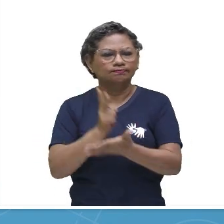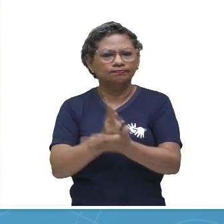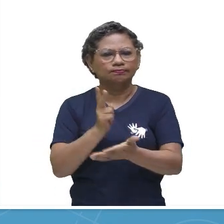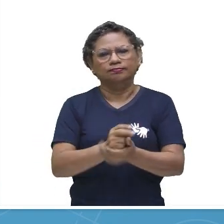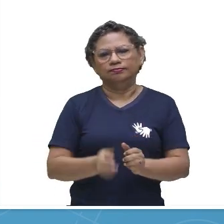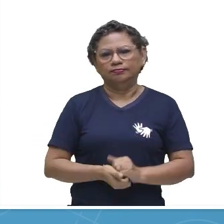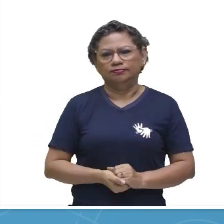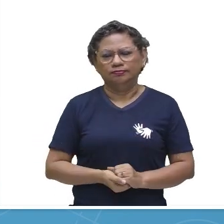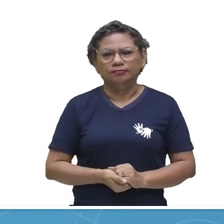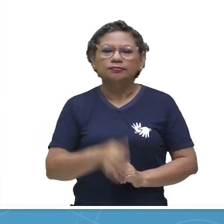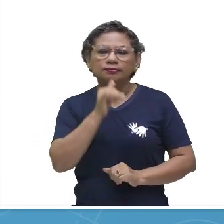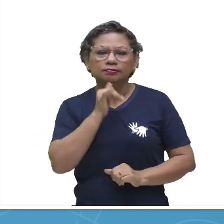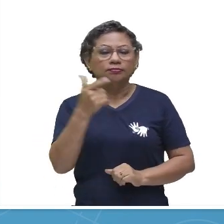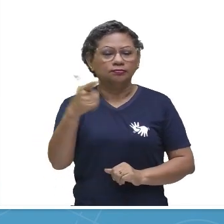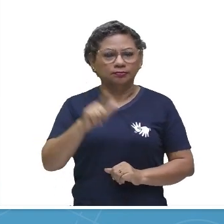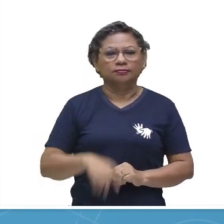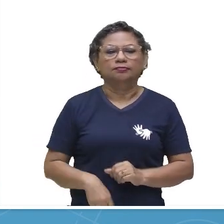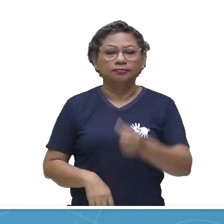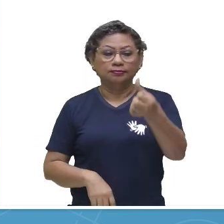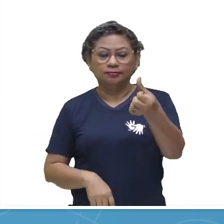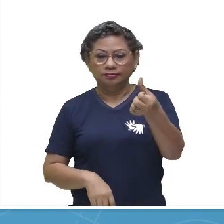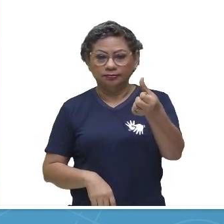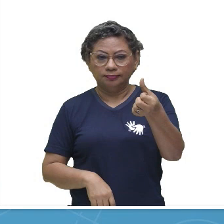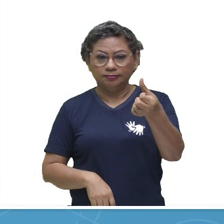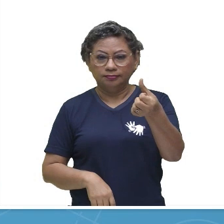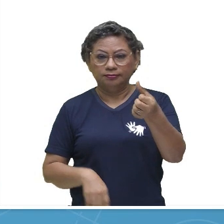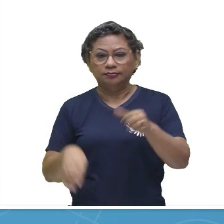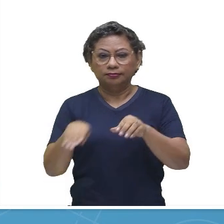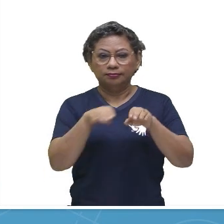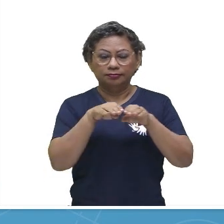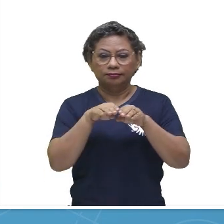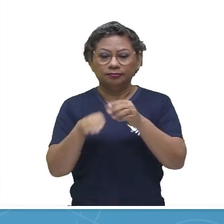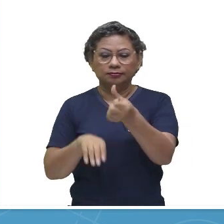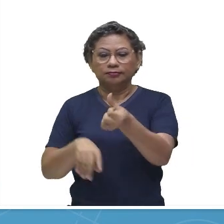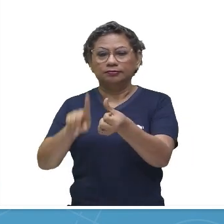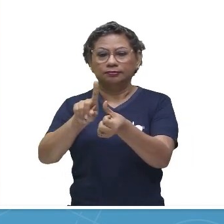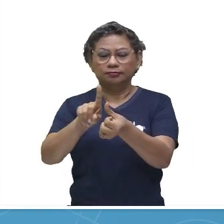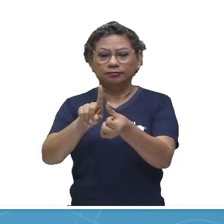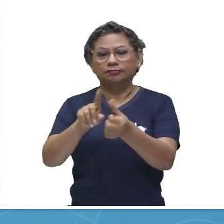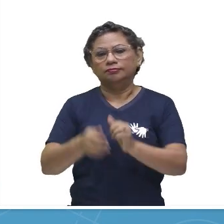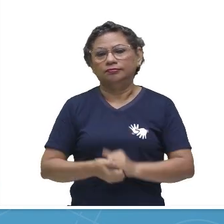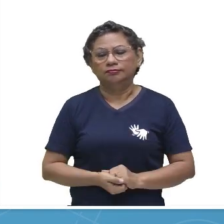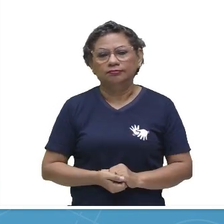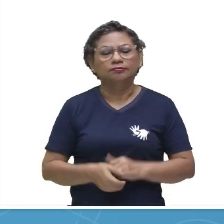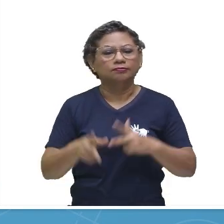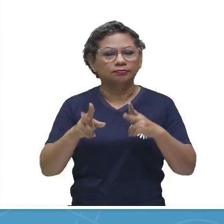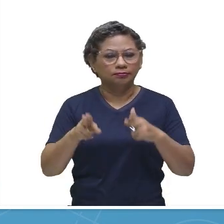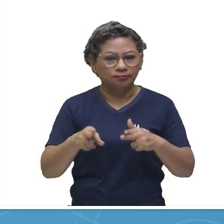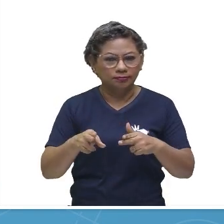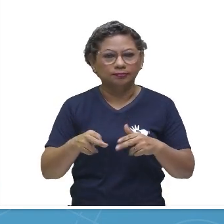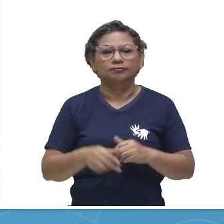6 elevado a 1. Se eu tivesse 3 quartos, isso daqui é a mesma coisa